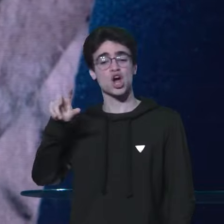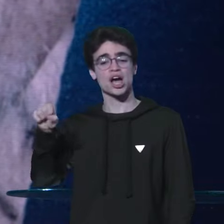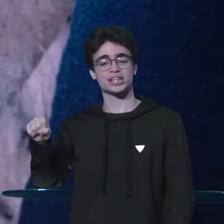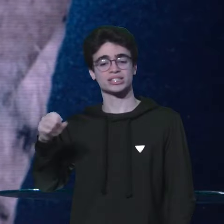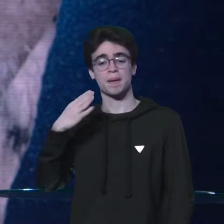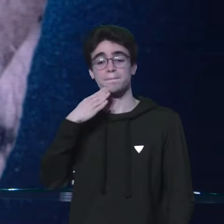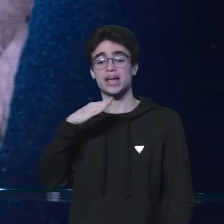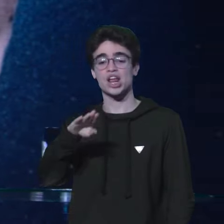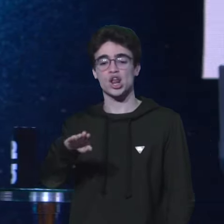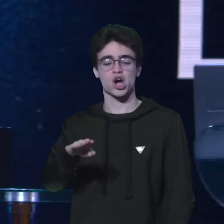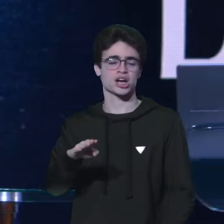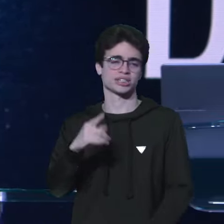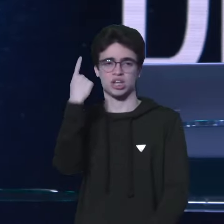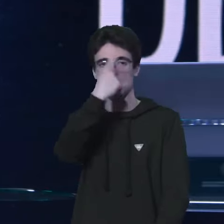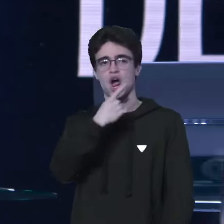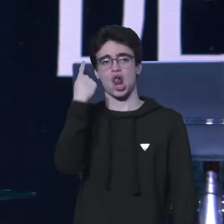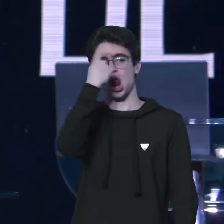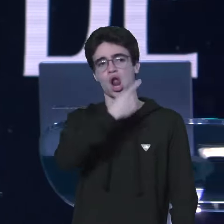de horas.